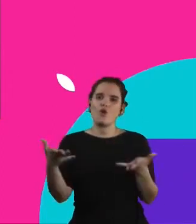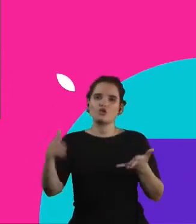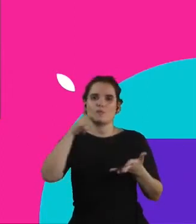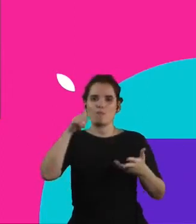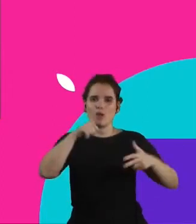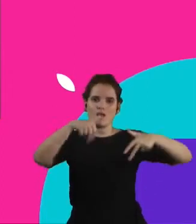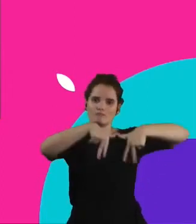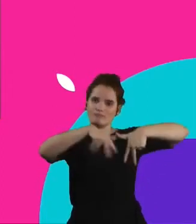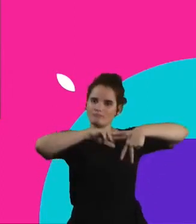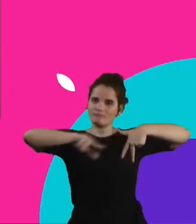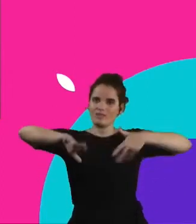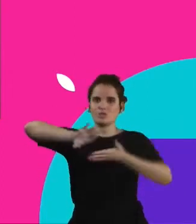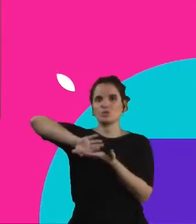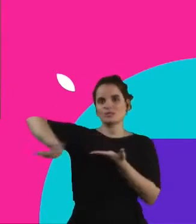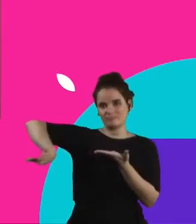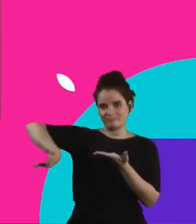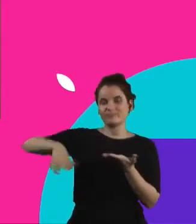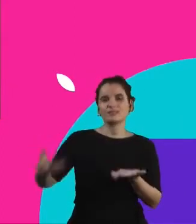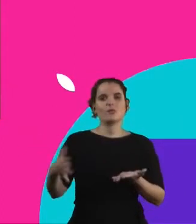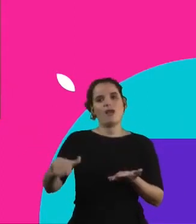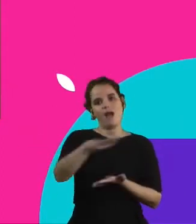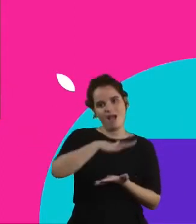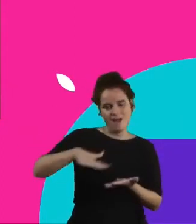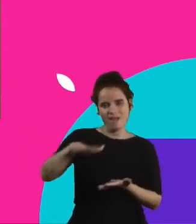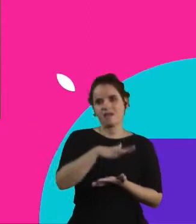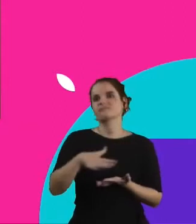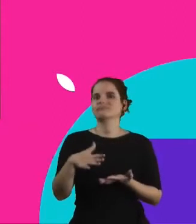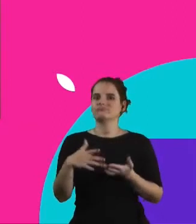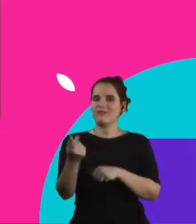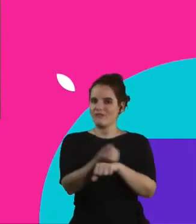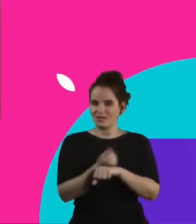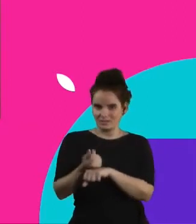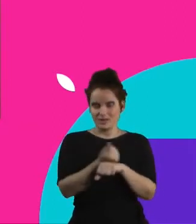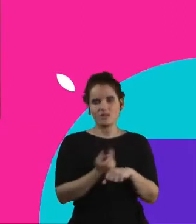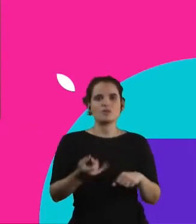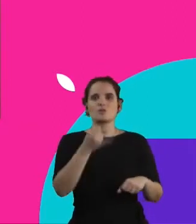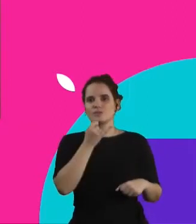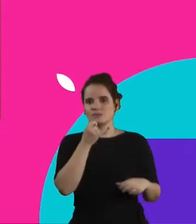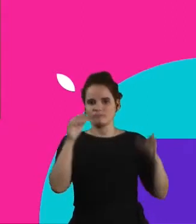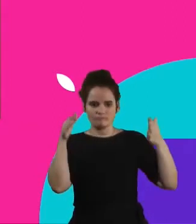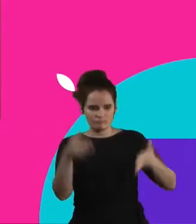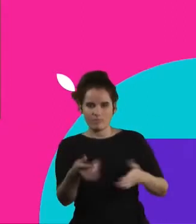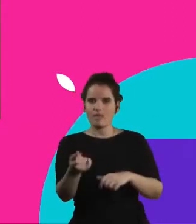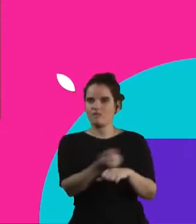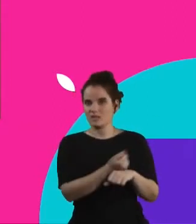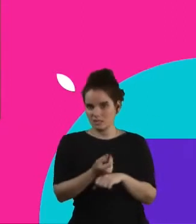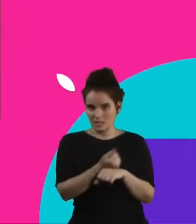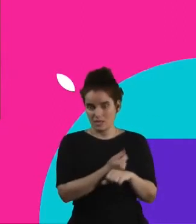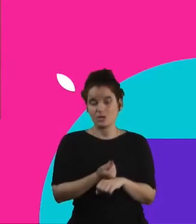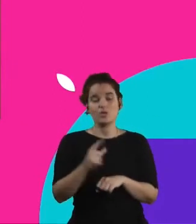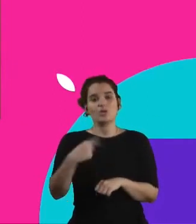né? Quando a gente fala de mercado financeiro e a gente pensa em personalizar esse mercado financeiro,